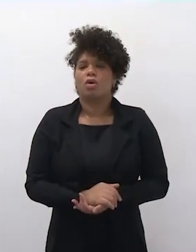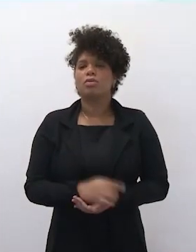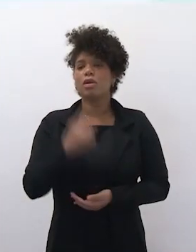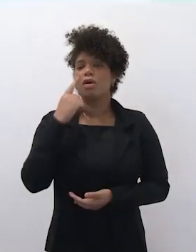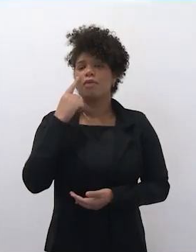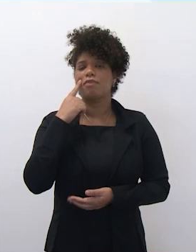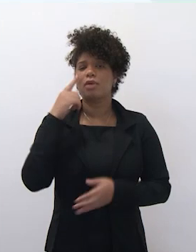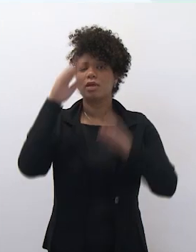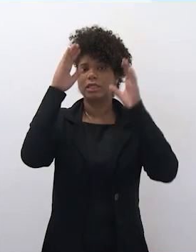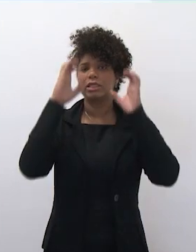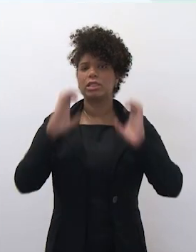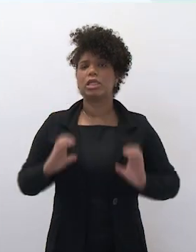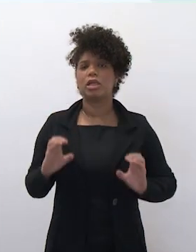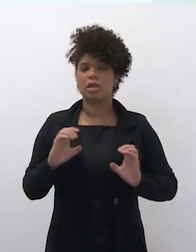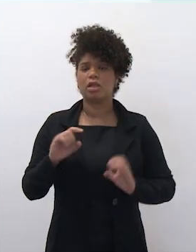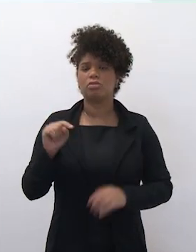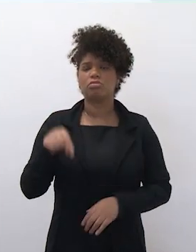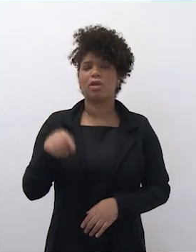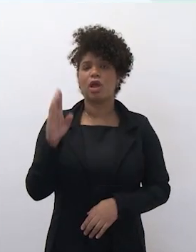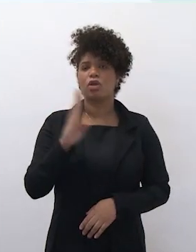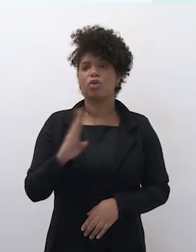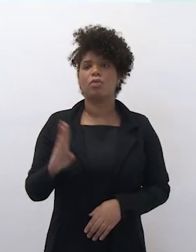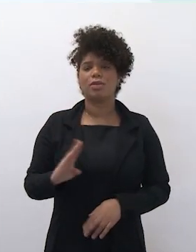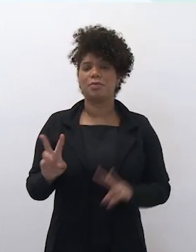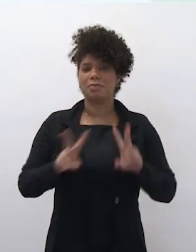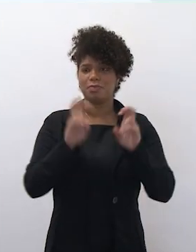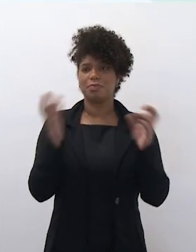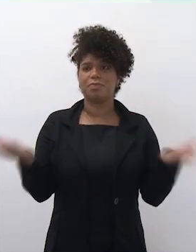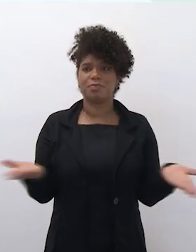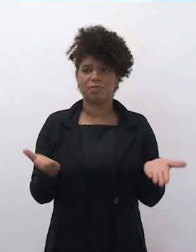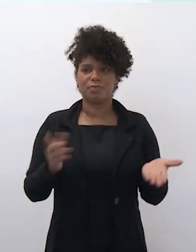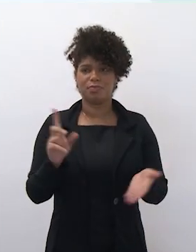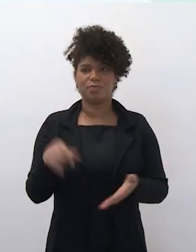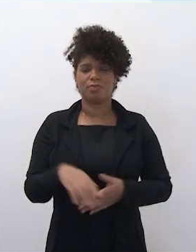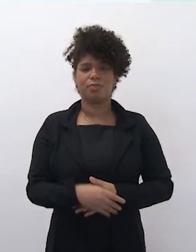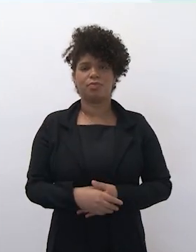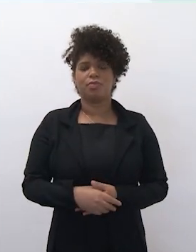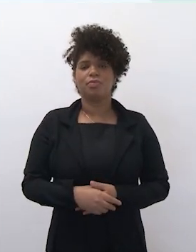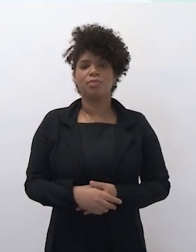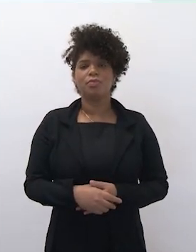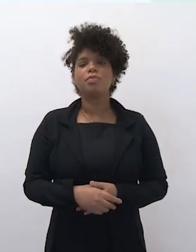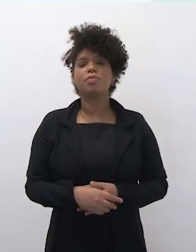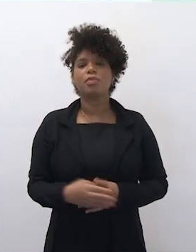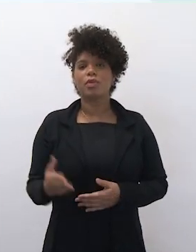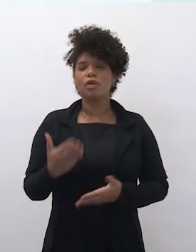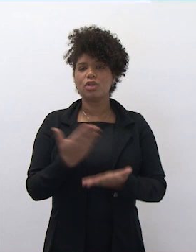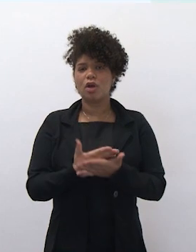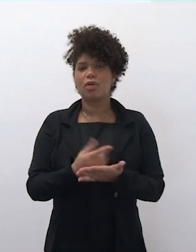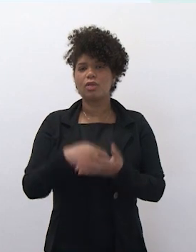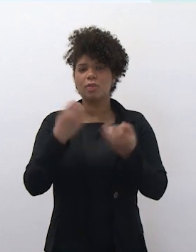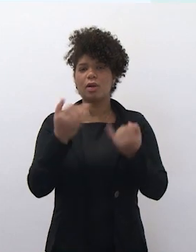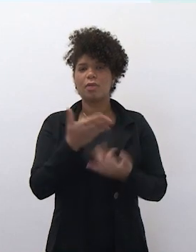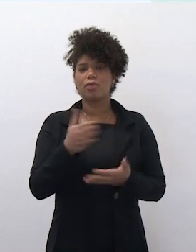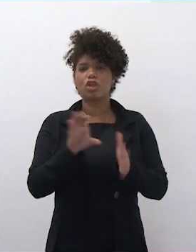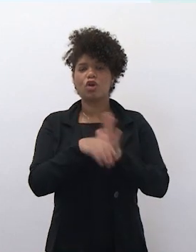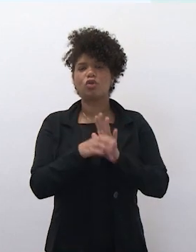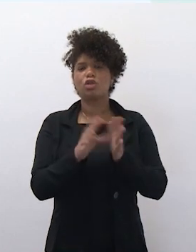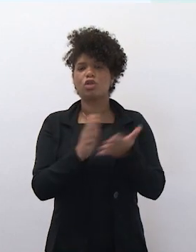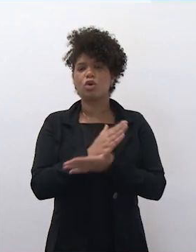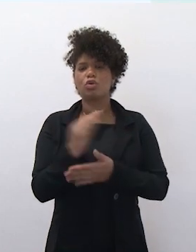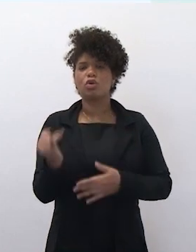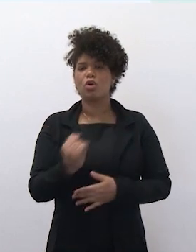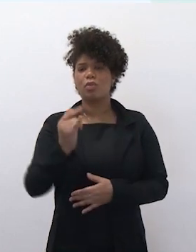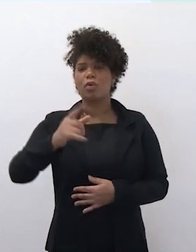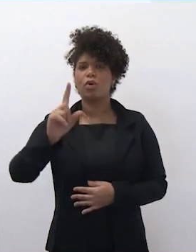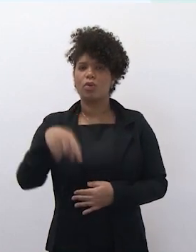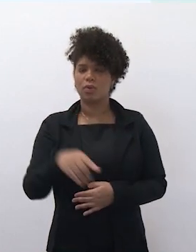no Brasil é o tema da nossa aula de hoje. Então, hoje vai ser uma aula que eu vou explicar alguns conceitos muito importantes, conceitos